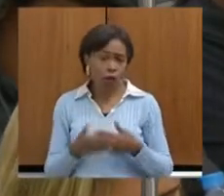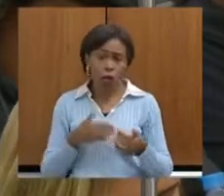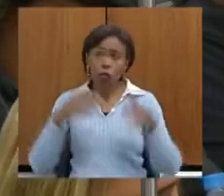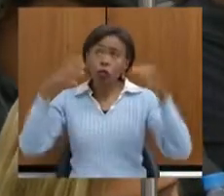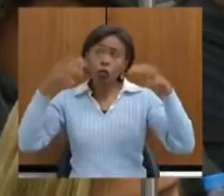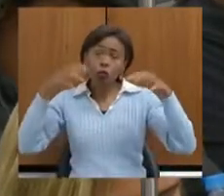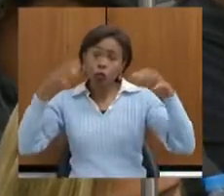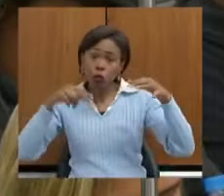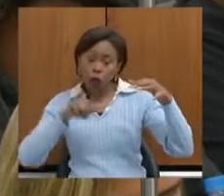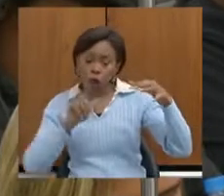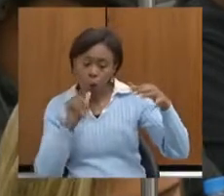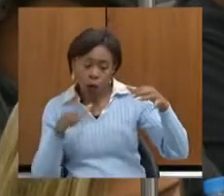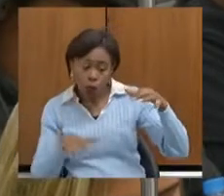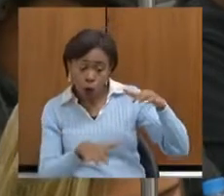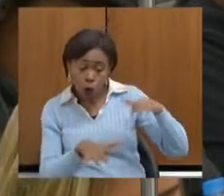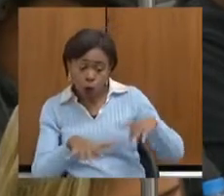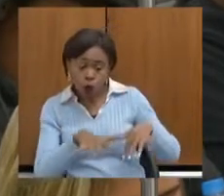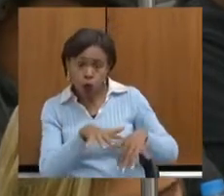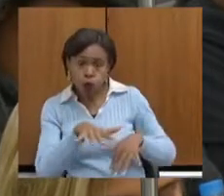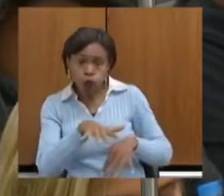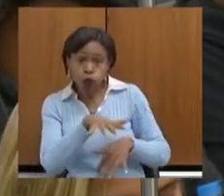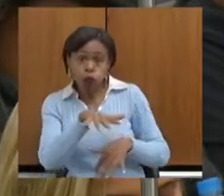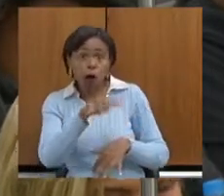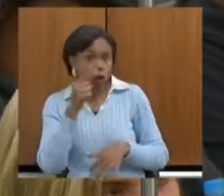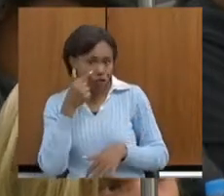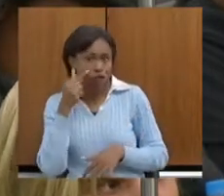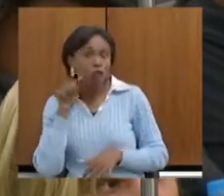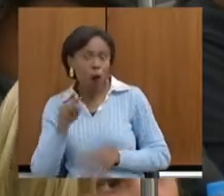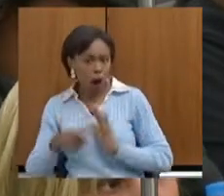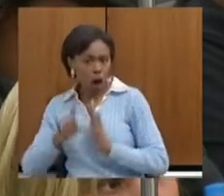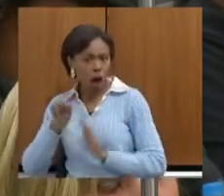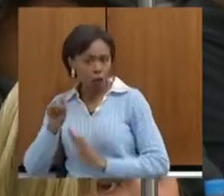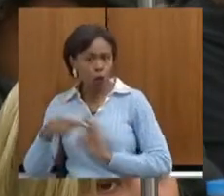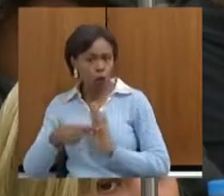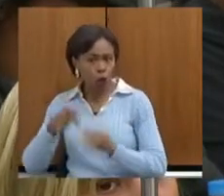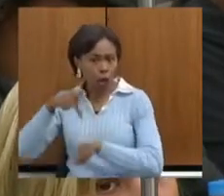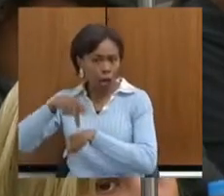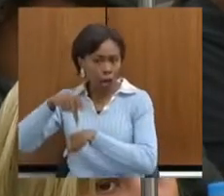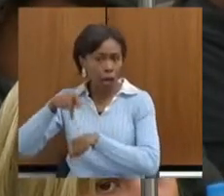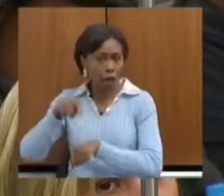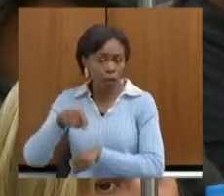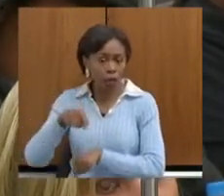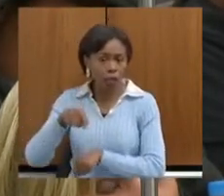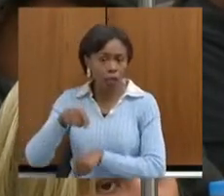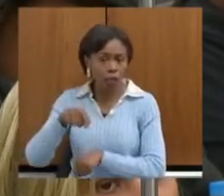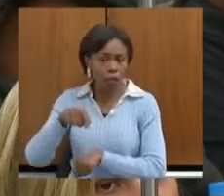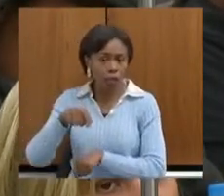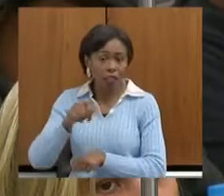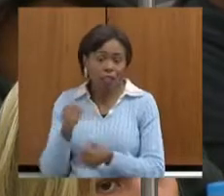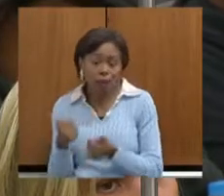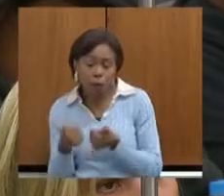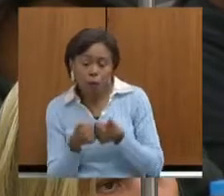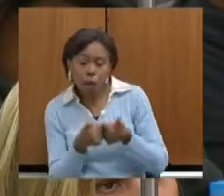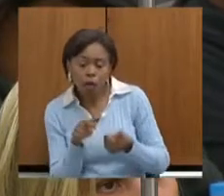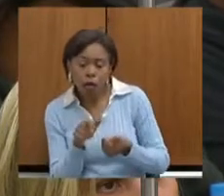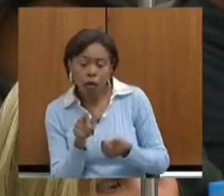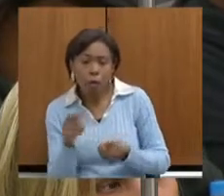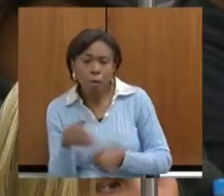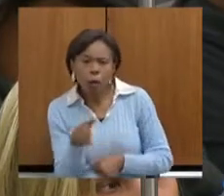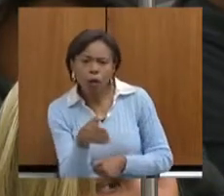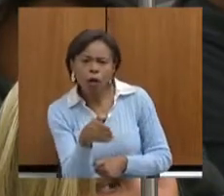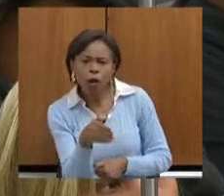dá o rio encher um pouquinho já fica com esse tijolo que vocês viu e você pode na margem do rio que já acha peixe morto